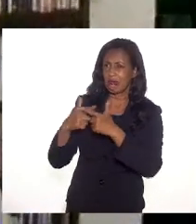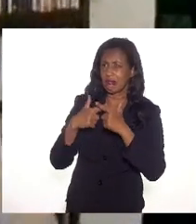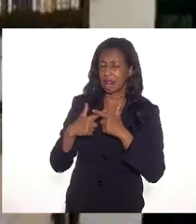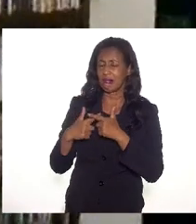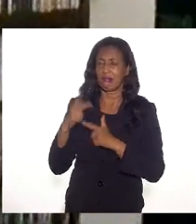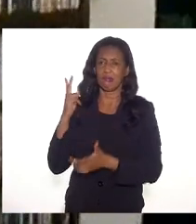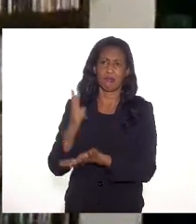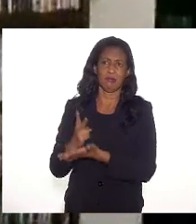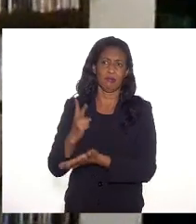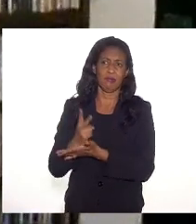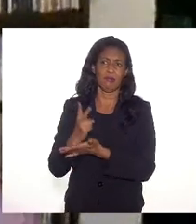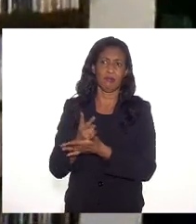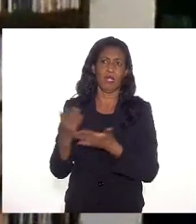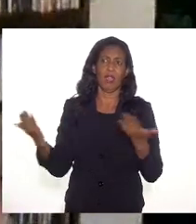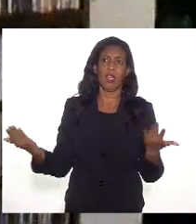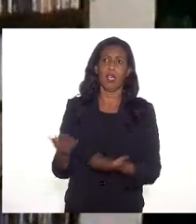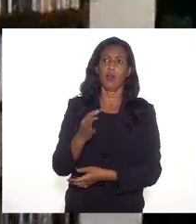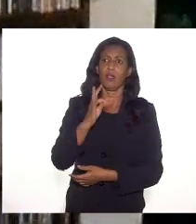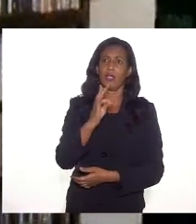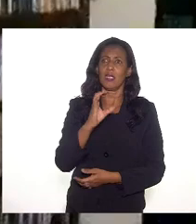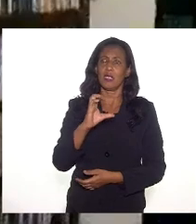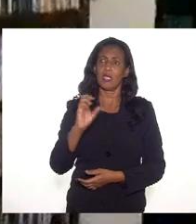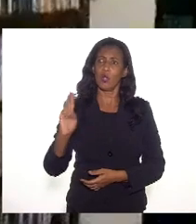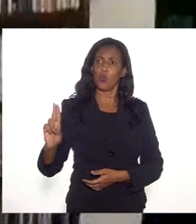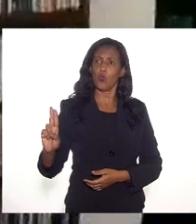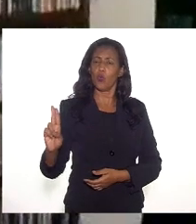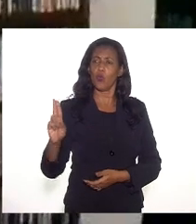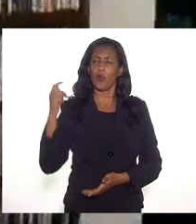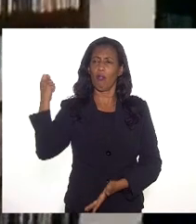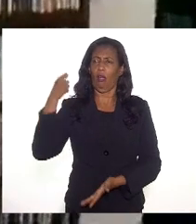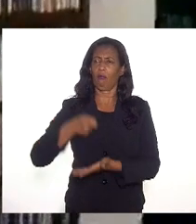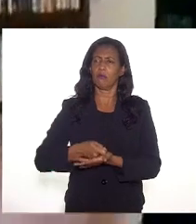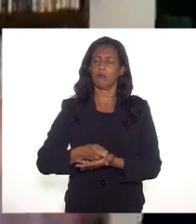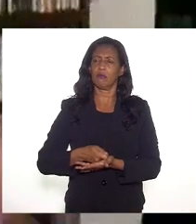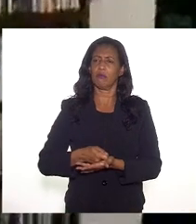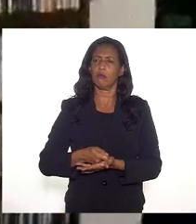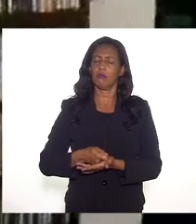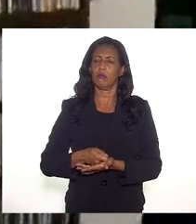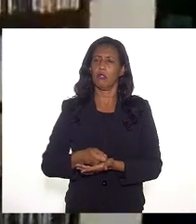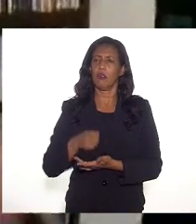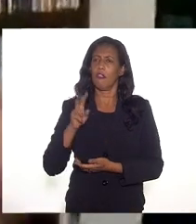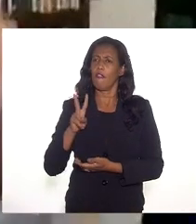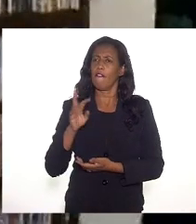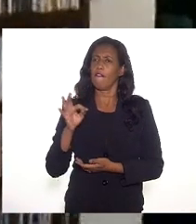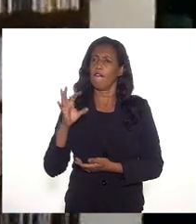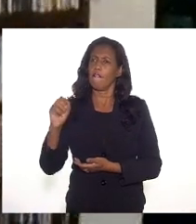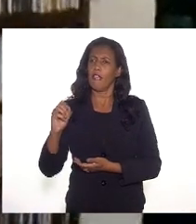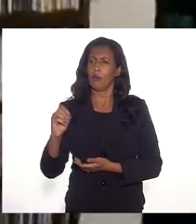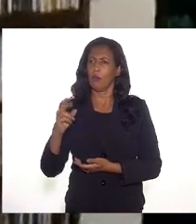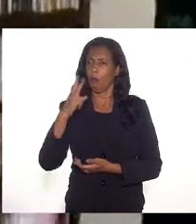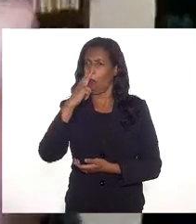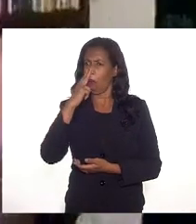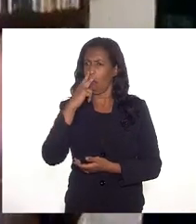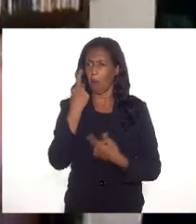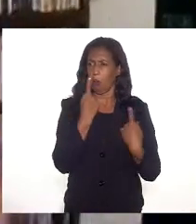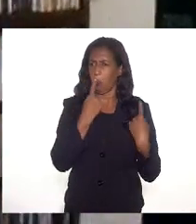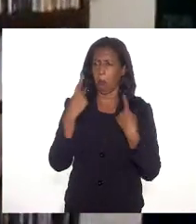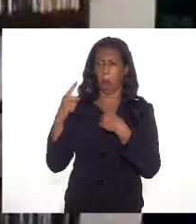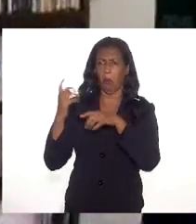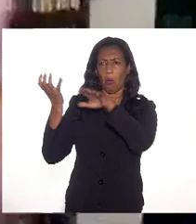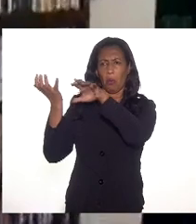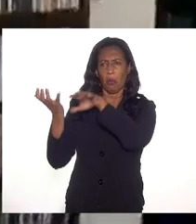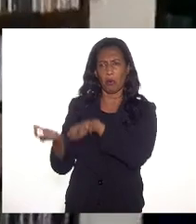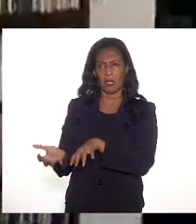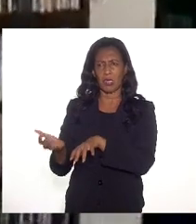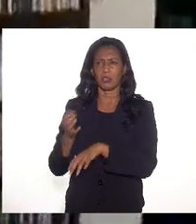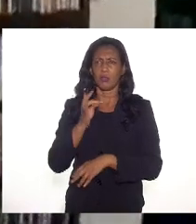e agora o tribunal de contas da união foi taxativo o veto é uma afronta ao congresso